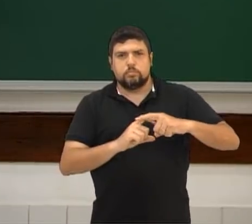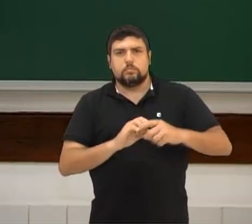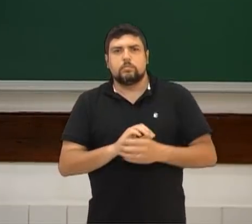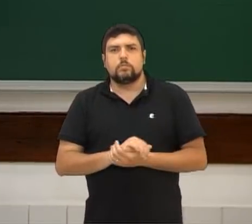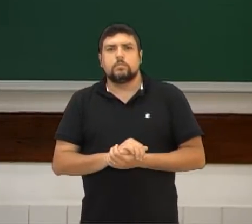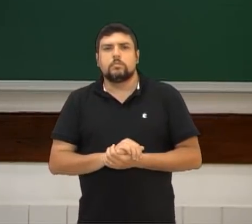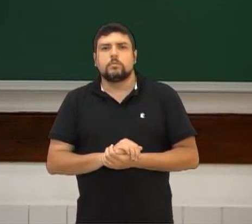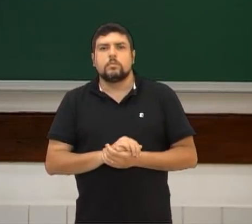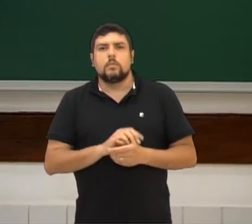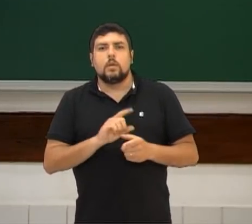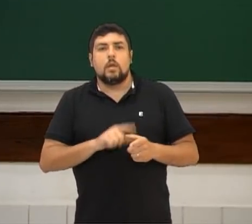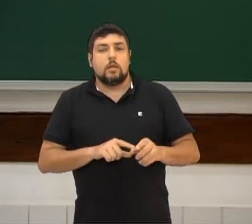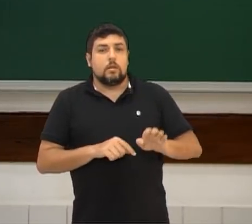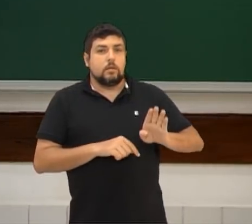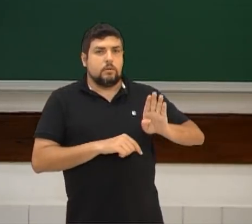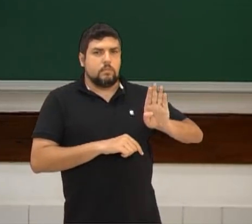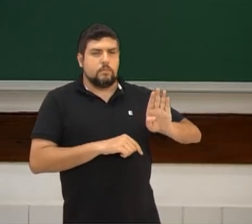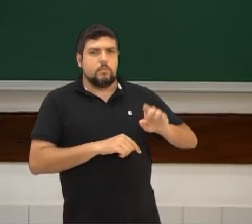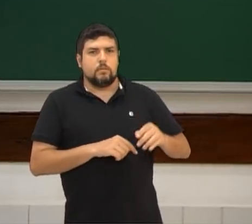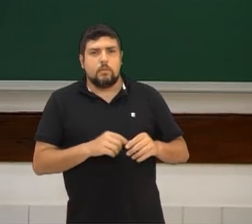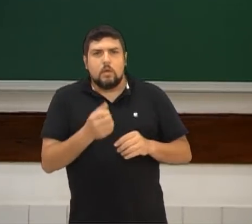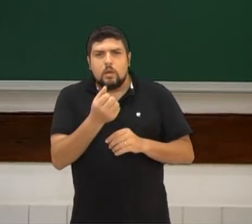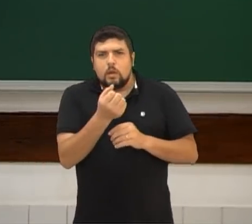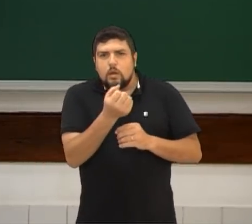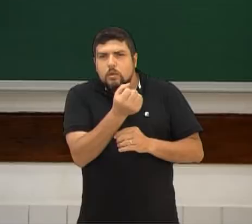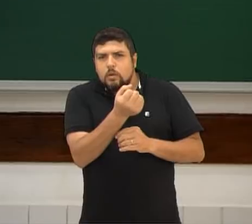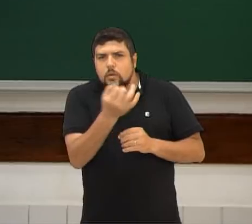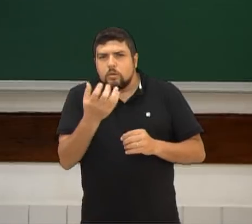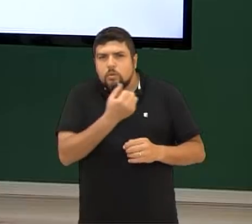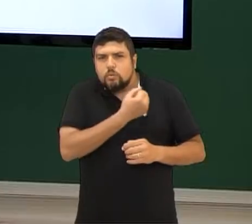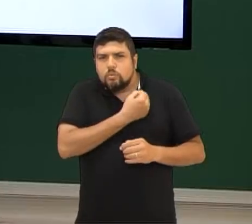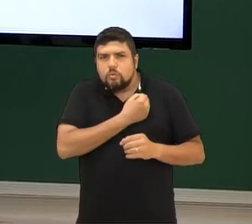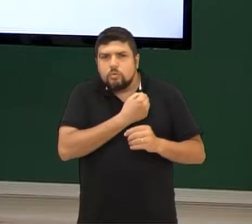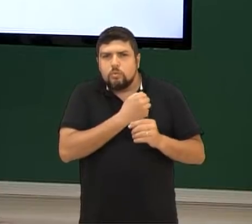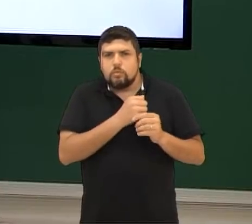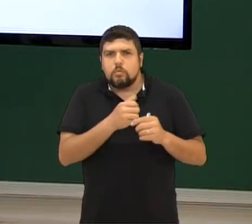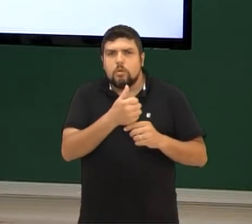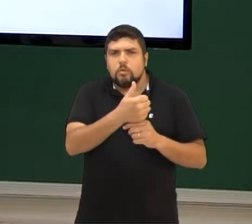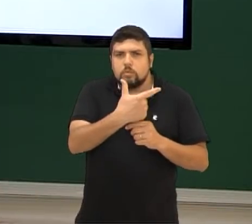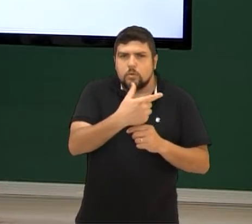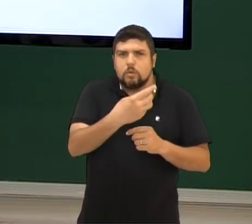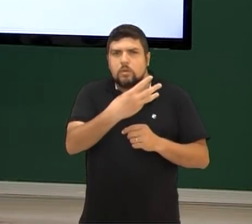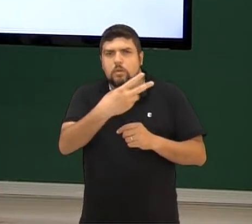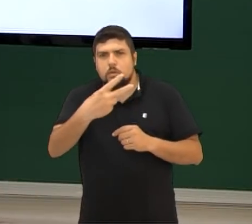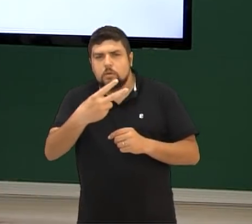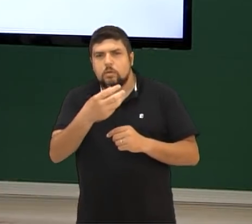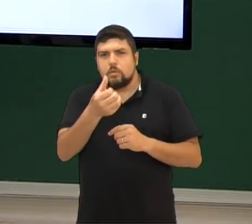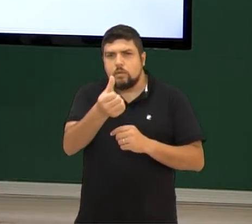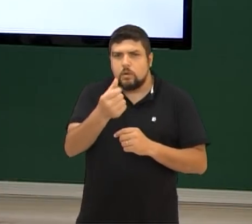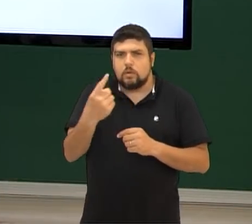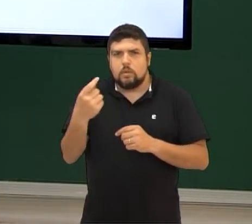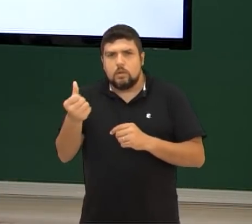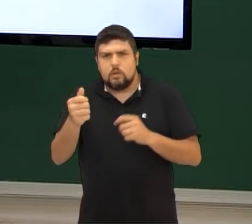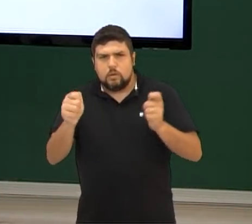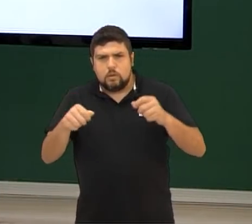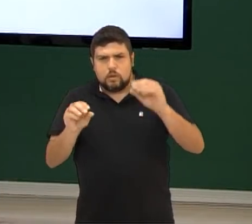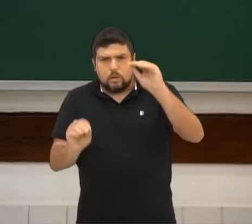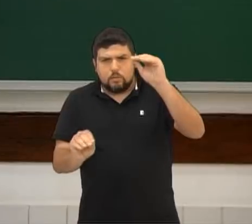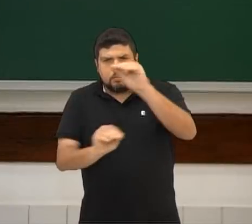escrever outra proporção com esses números? O 12, 32, 6 e